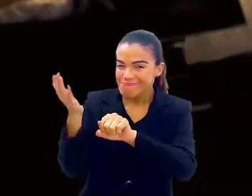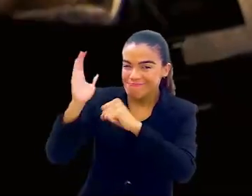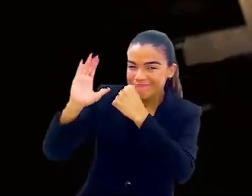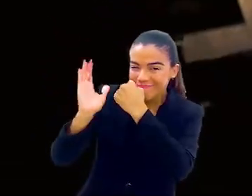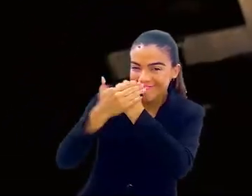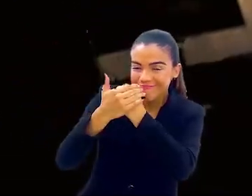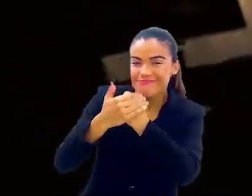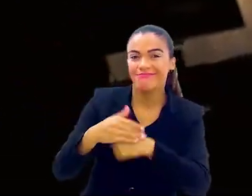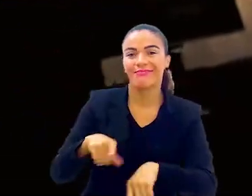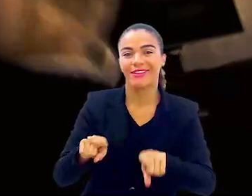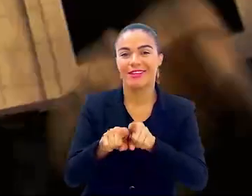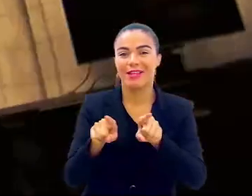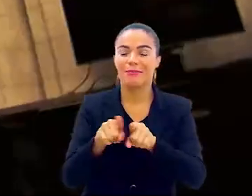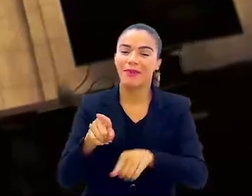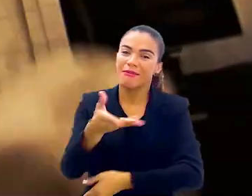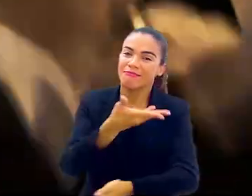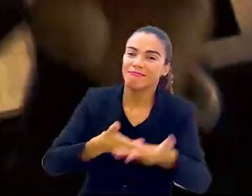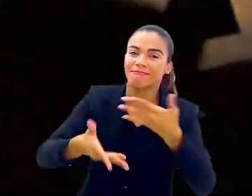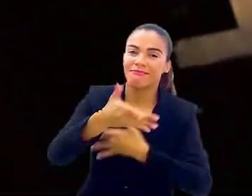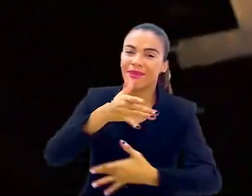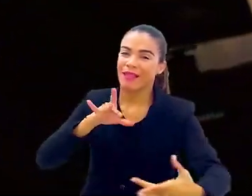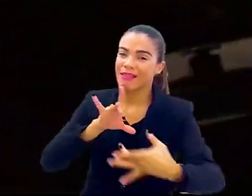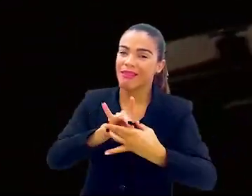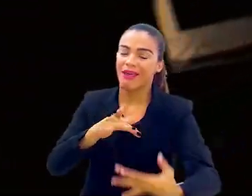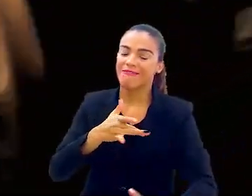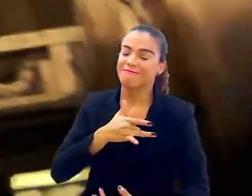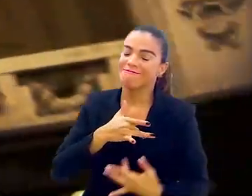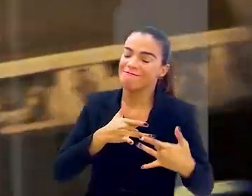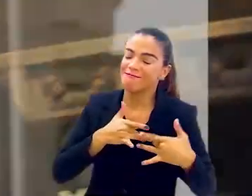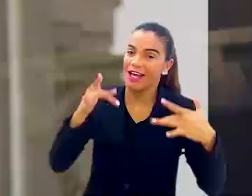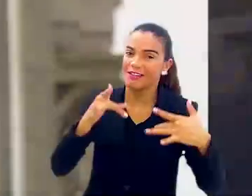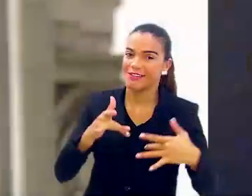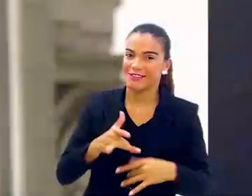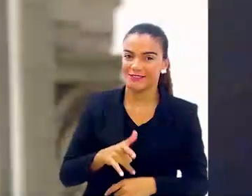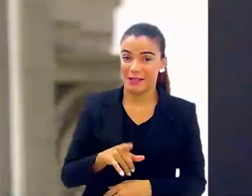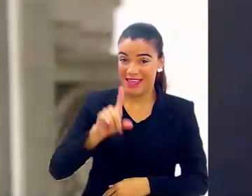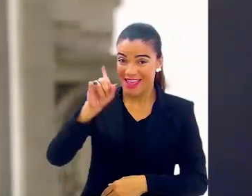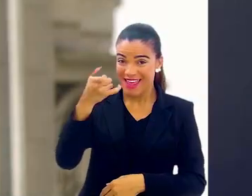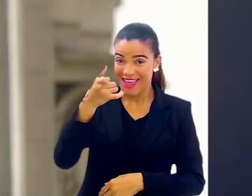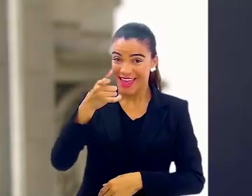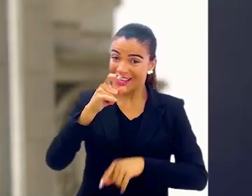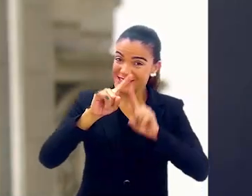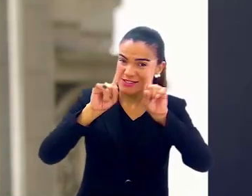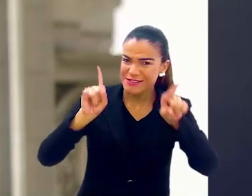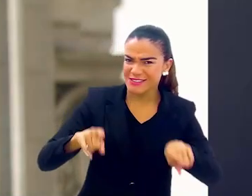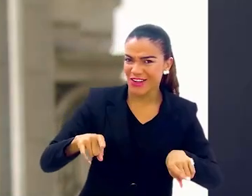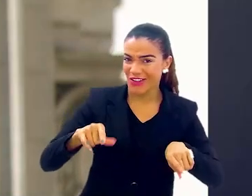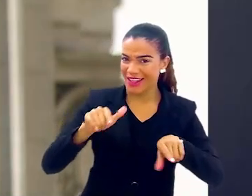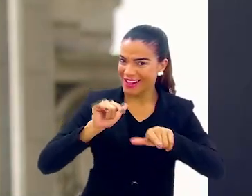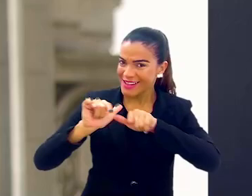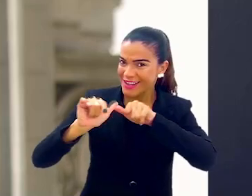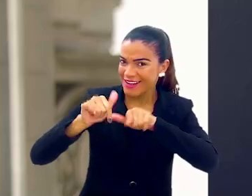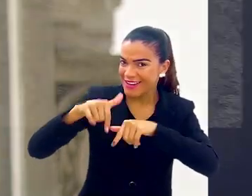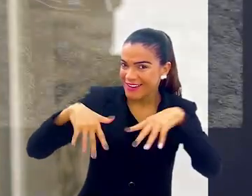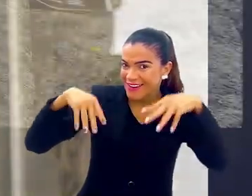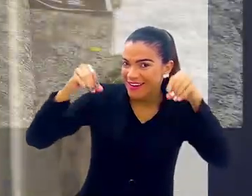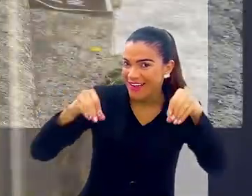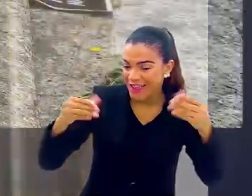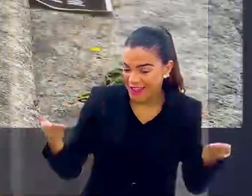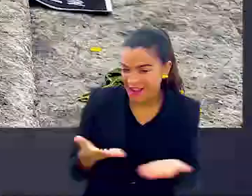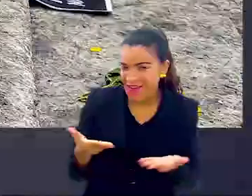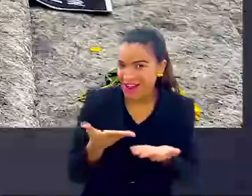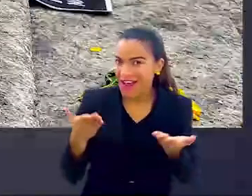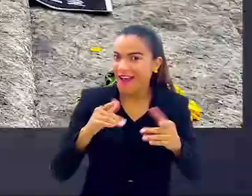muita emoção nos relatos de afeto pelo Palácio, porque quem já trabalhou ou trabalha no Palácio